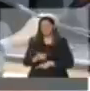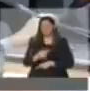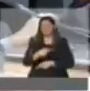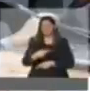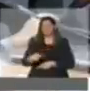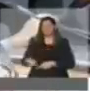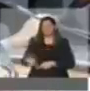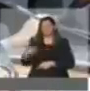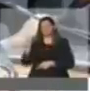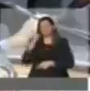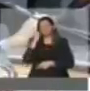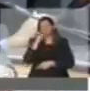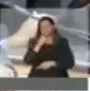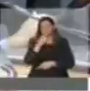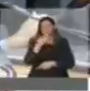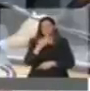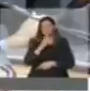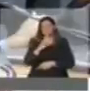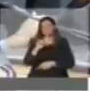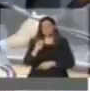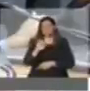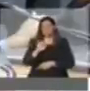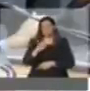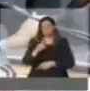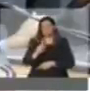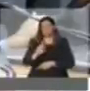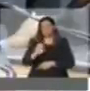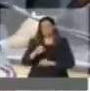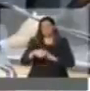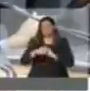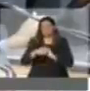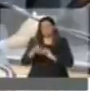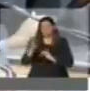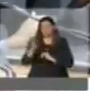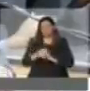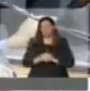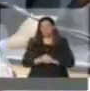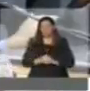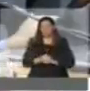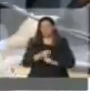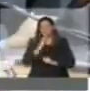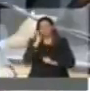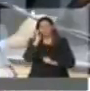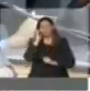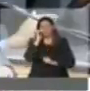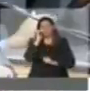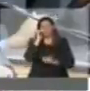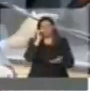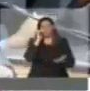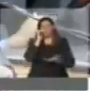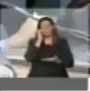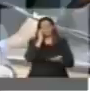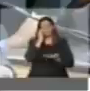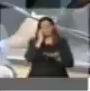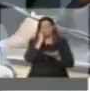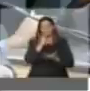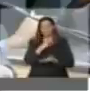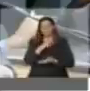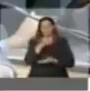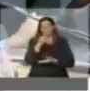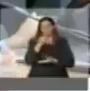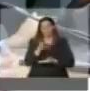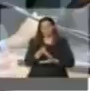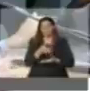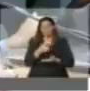demais parlamentares, senhor Ike Batista, vossa senhoria hoje aqui como depoente. Eu